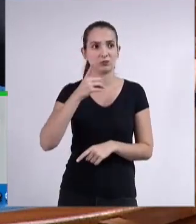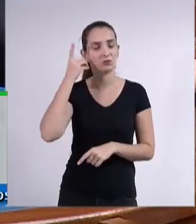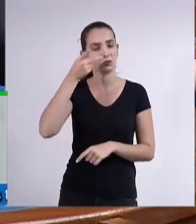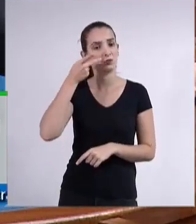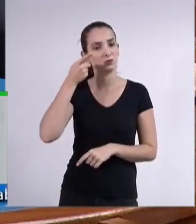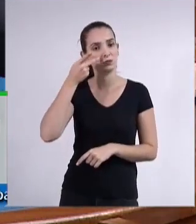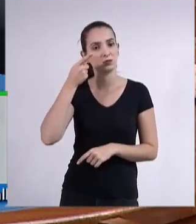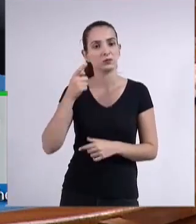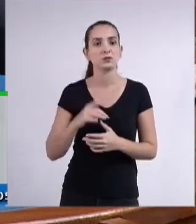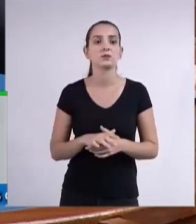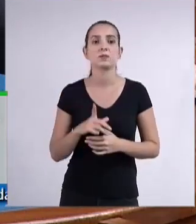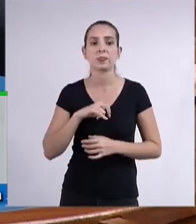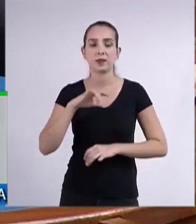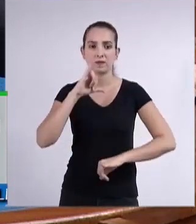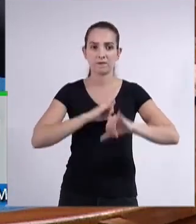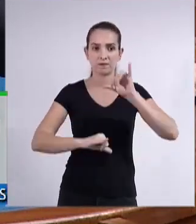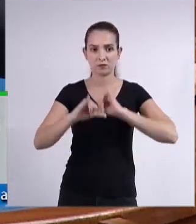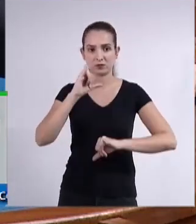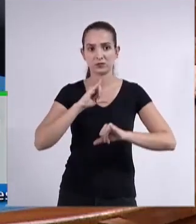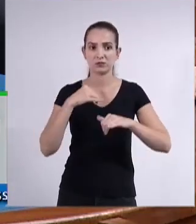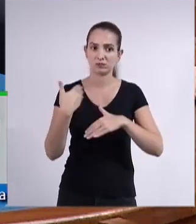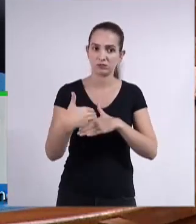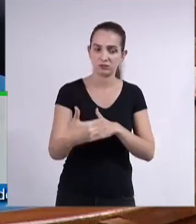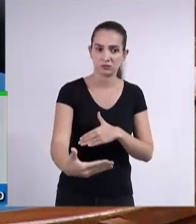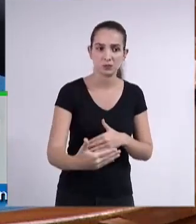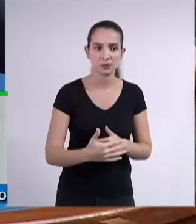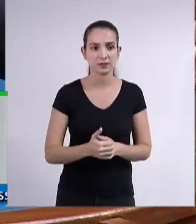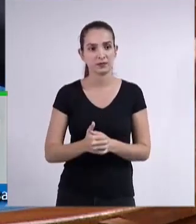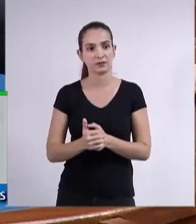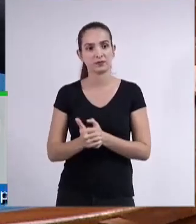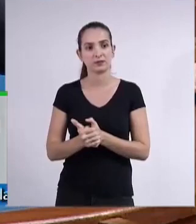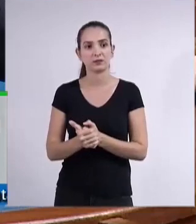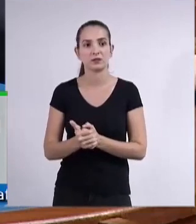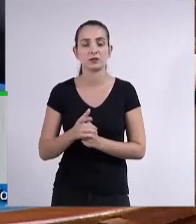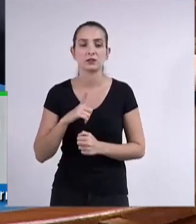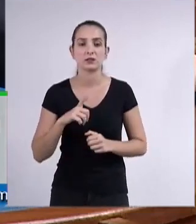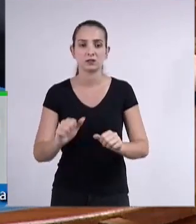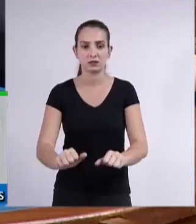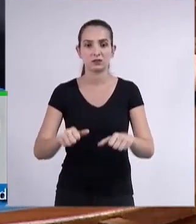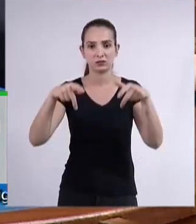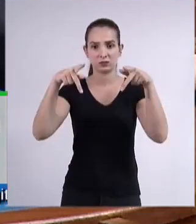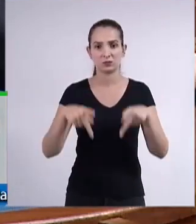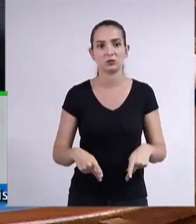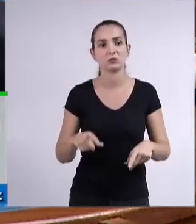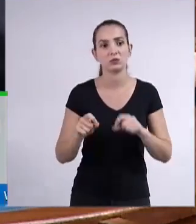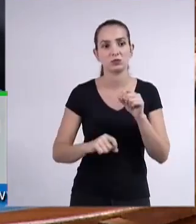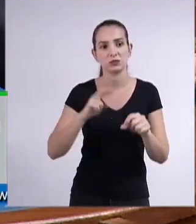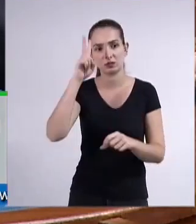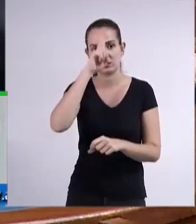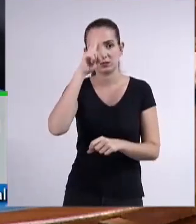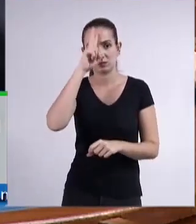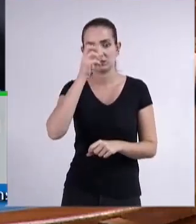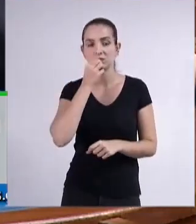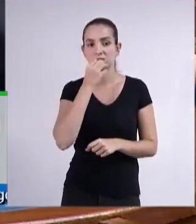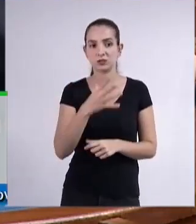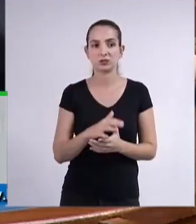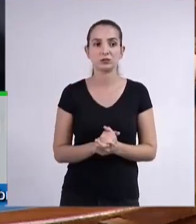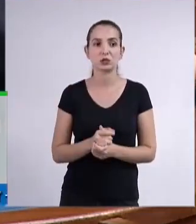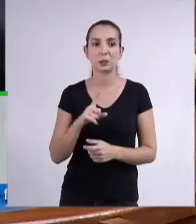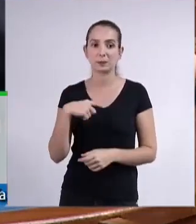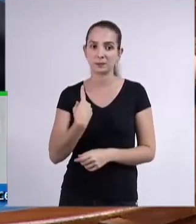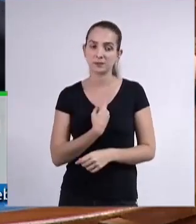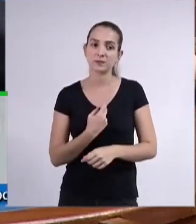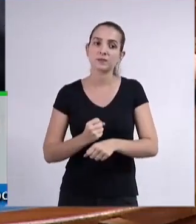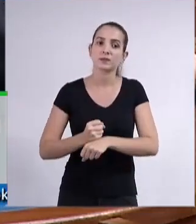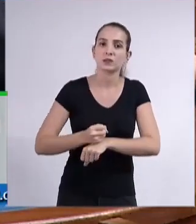de informação e que, na sequência, se deu pela audiência pública. Vossa Excelência lembrou bem, porque nós não ficamos aqui